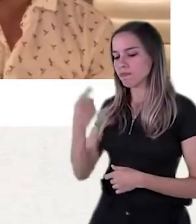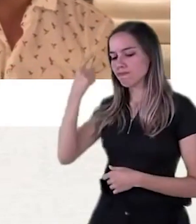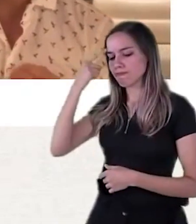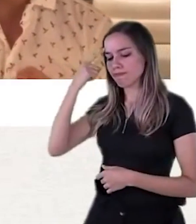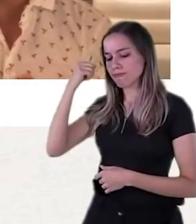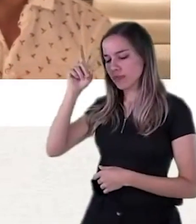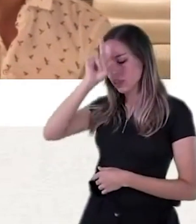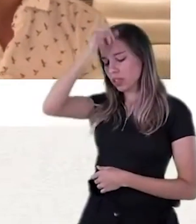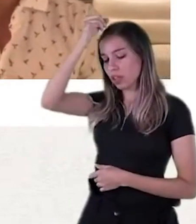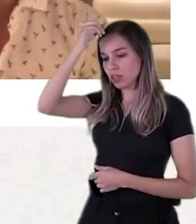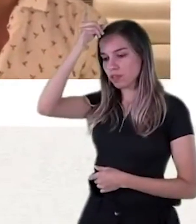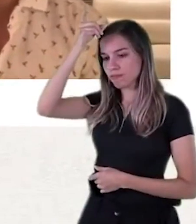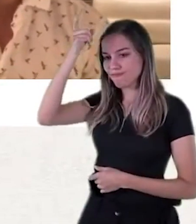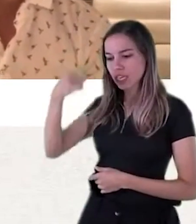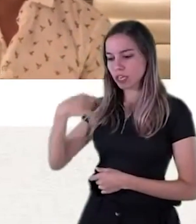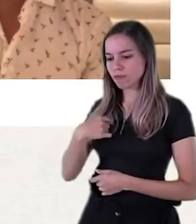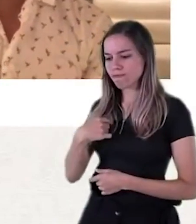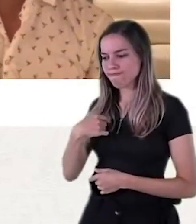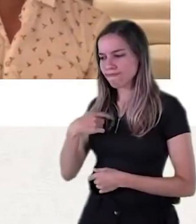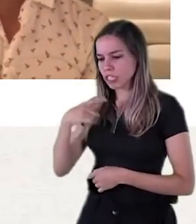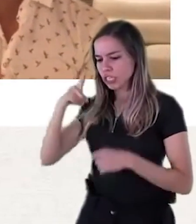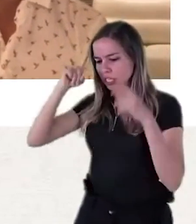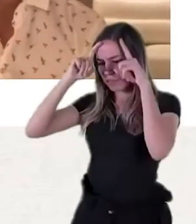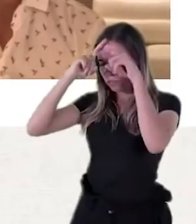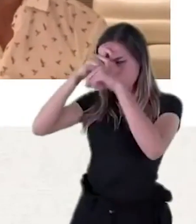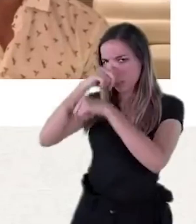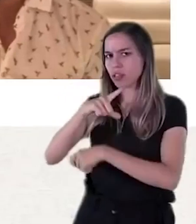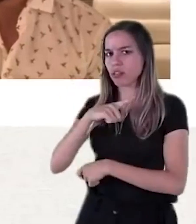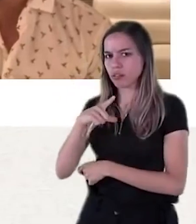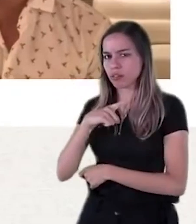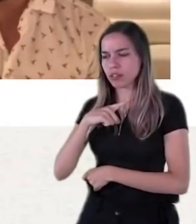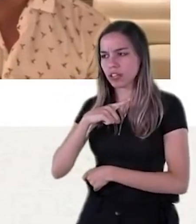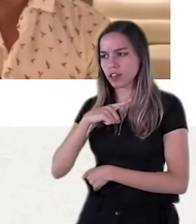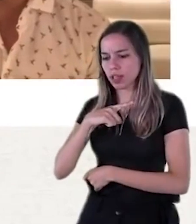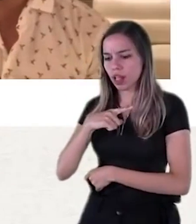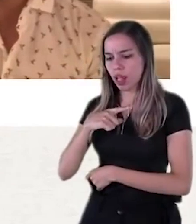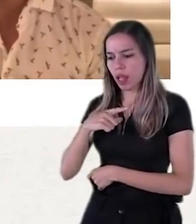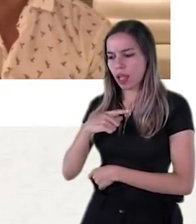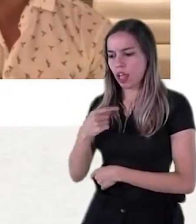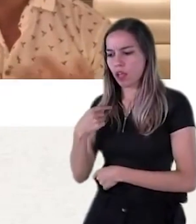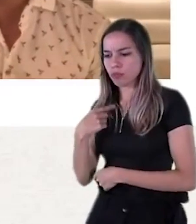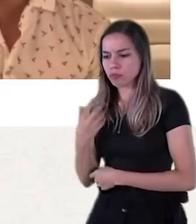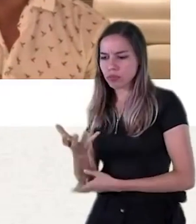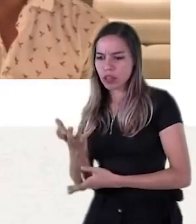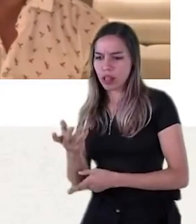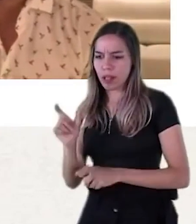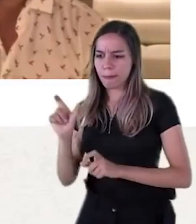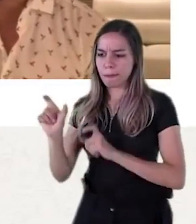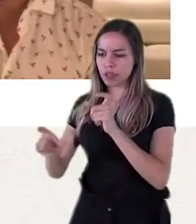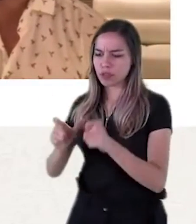eu tive um grande desafio. Foi justamente propor a reflexão filosófica, que está